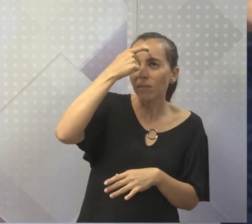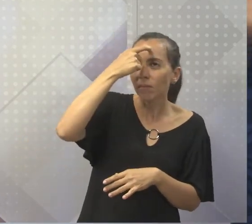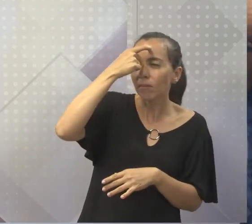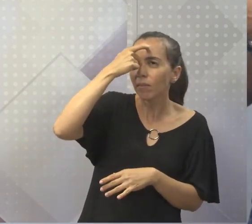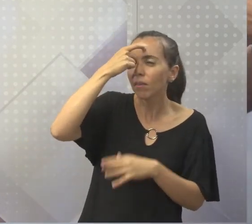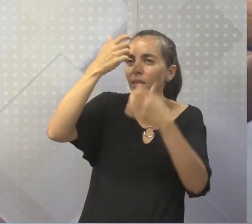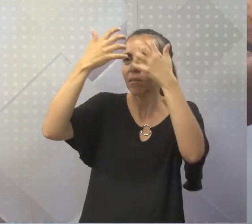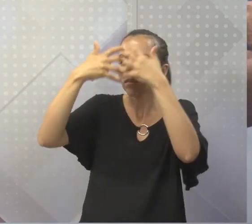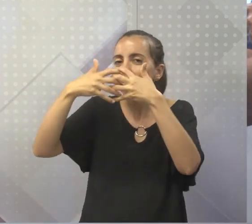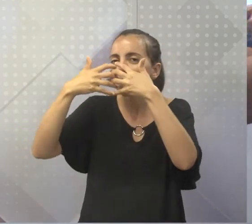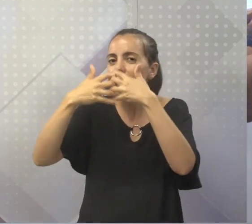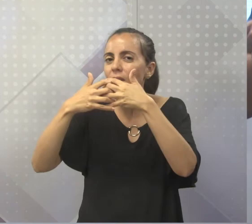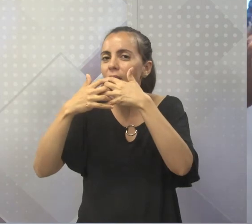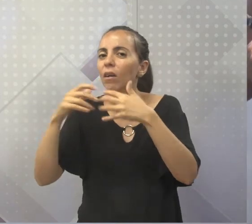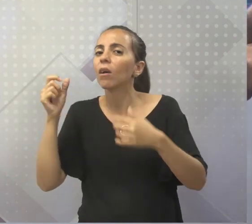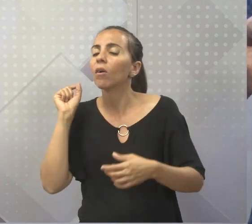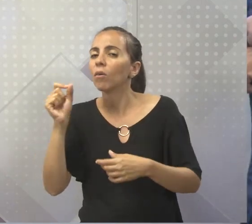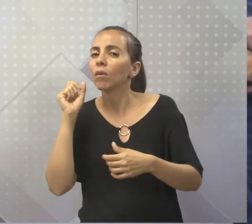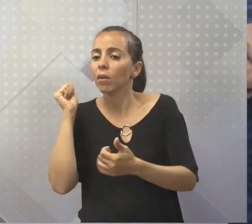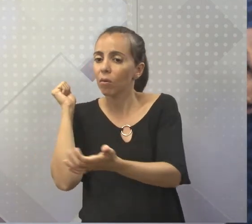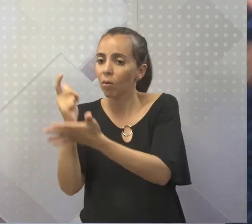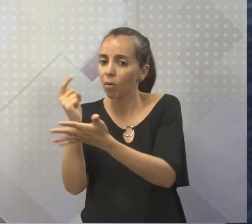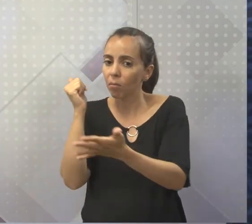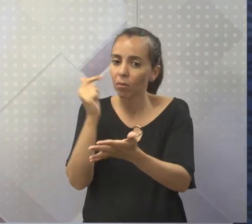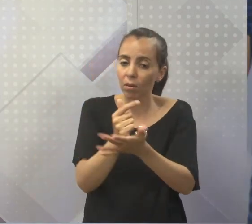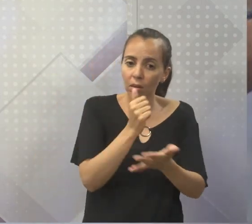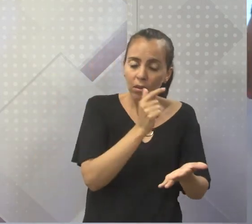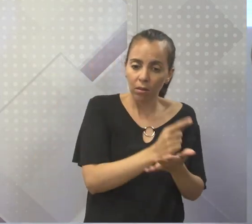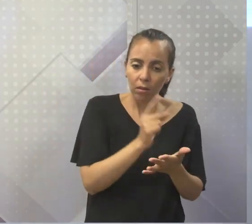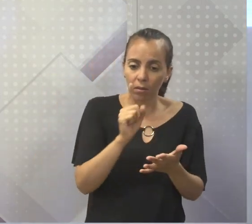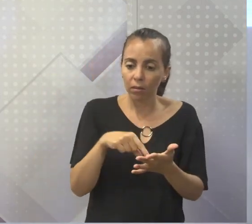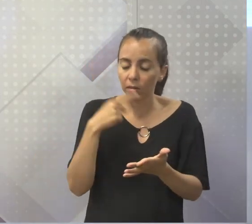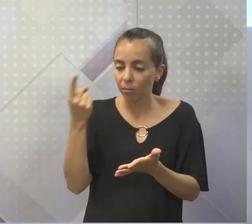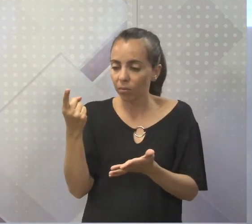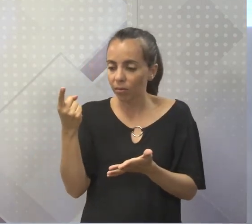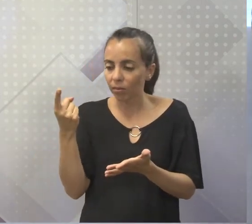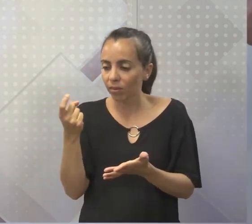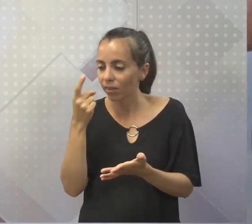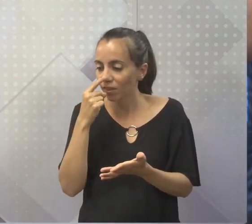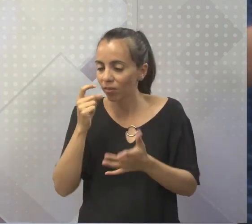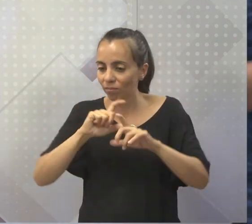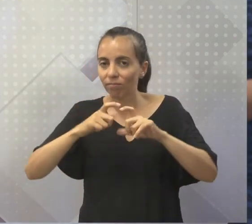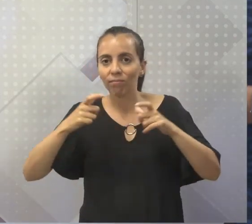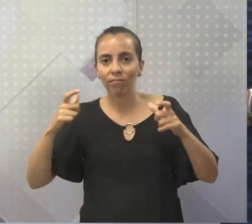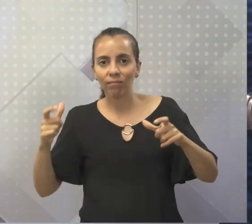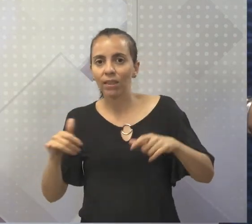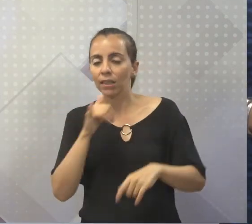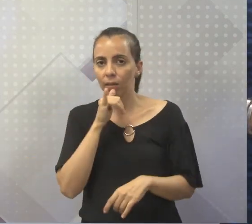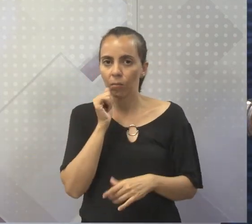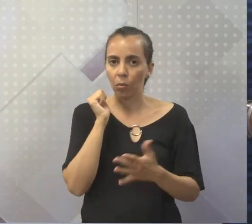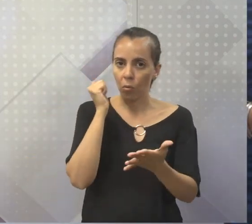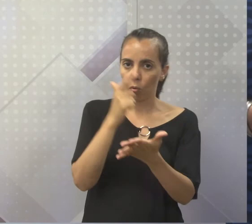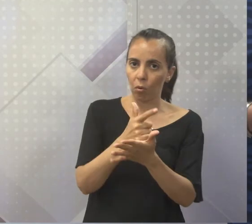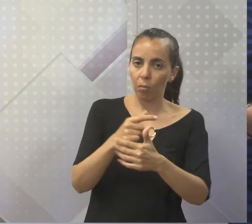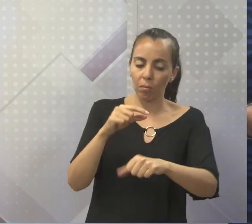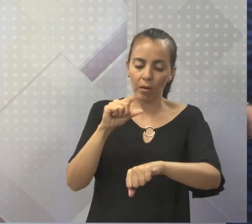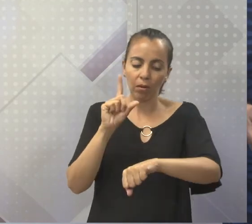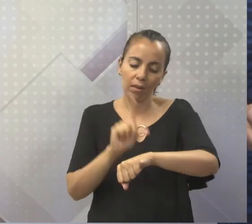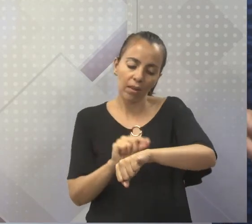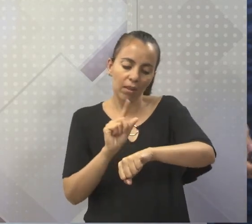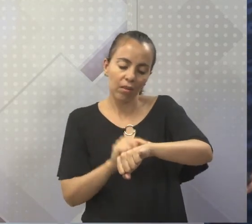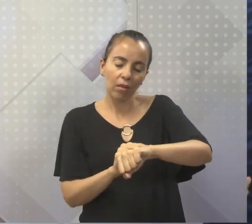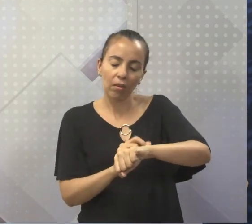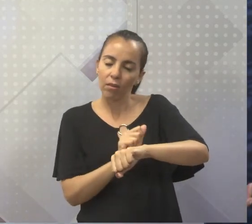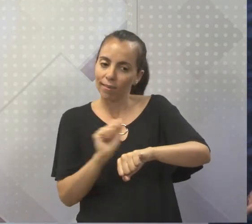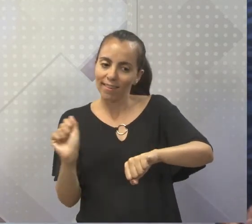Pedrinha mesmo aqui tá em qual local aqui um Rolex aí as pessoas vão ver Eita esse cara é bom esse cara